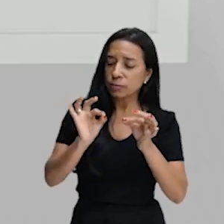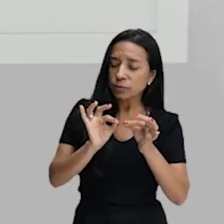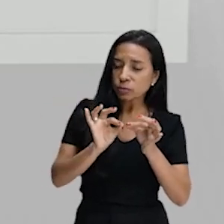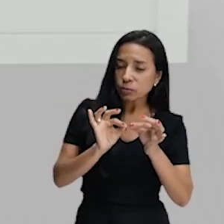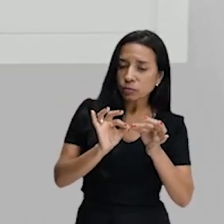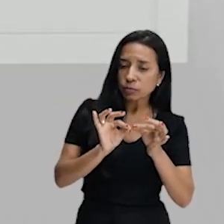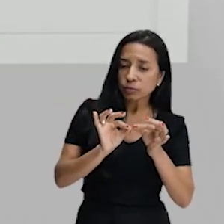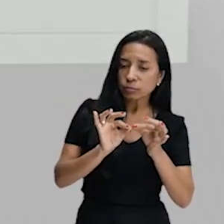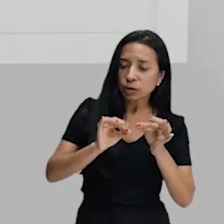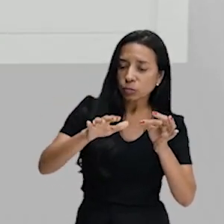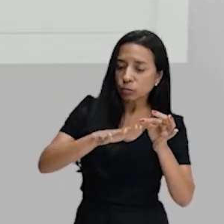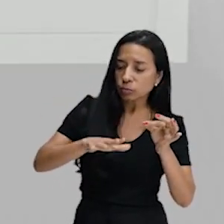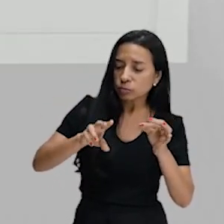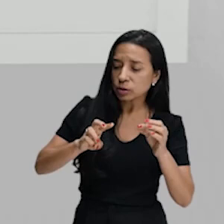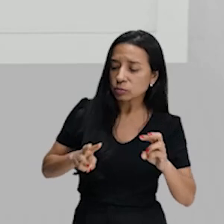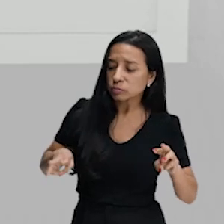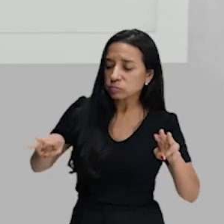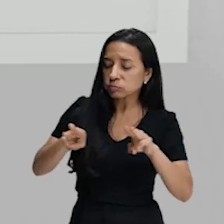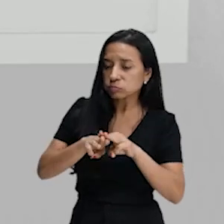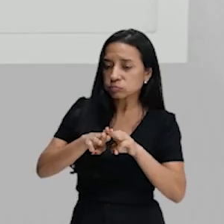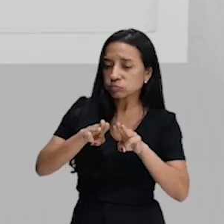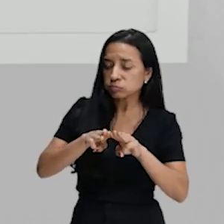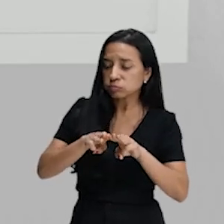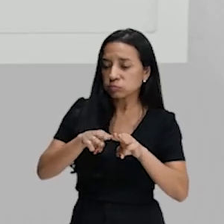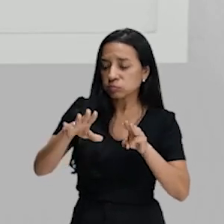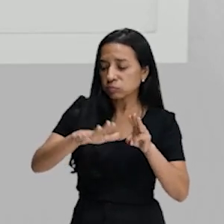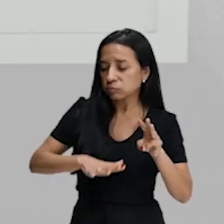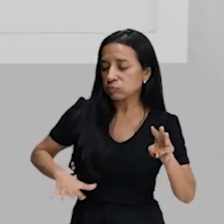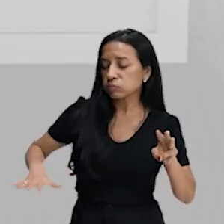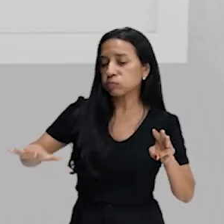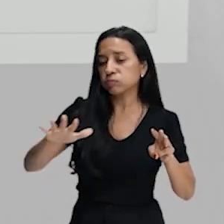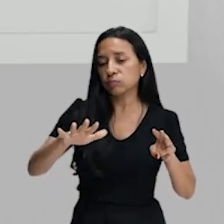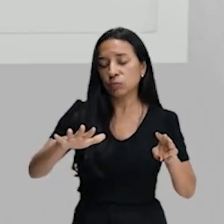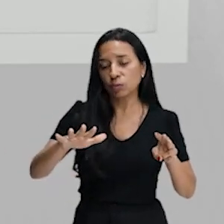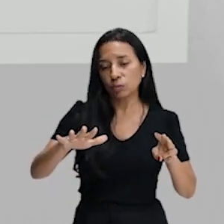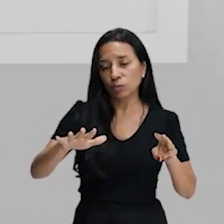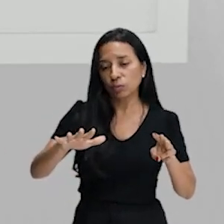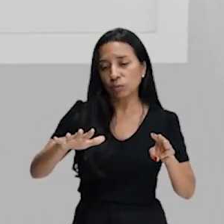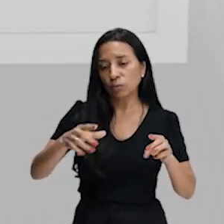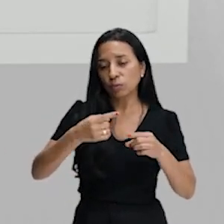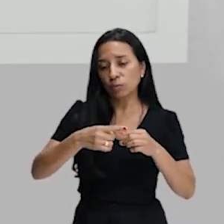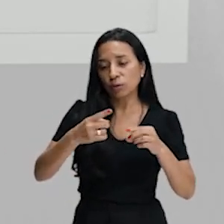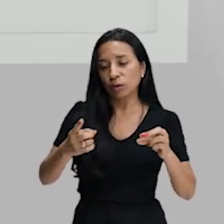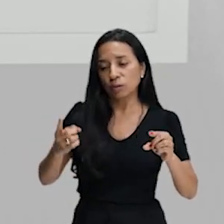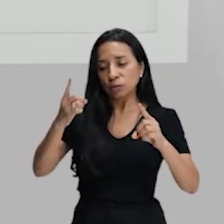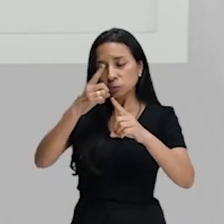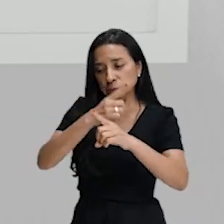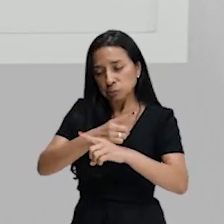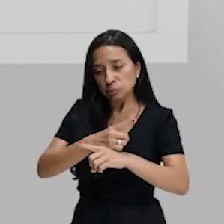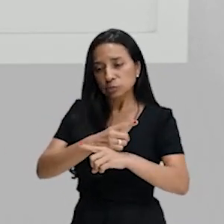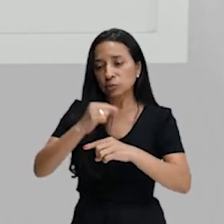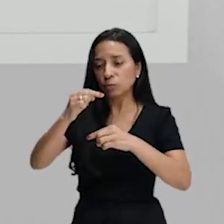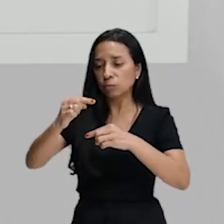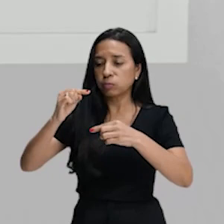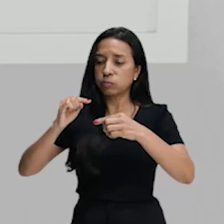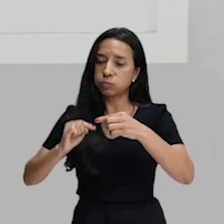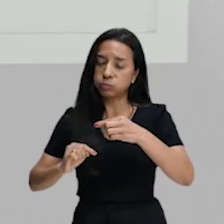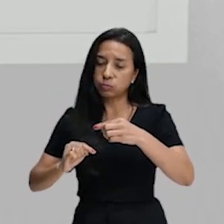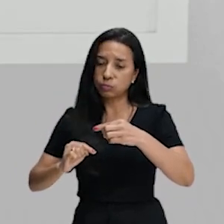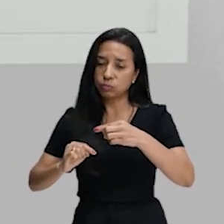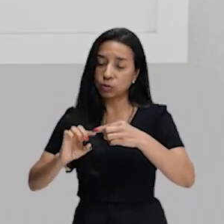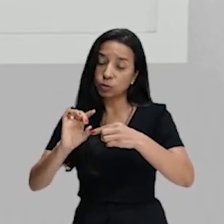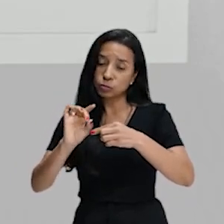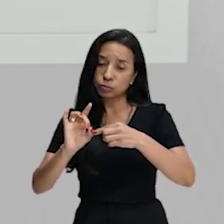maior. Justamente por conta, não é, de que o campo magnético e a distância são grandezas inversamente proporcionais. Só ver na equação,